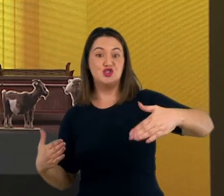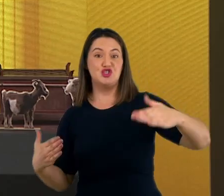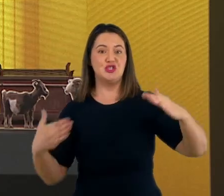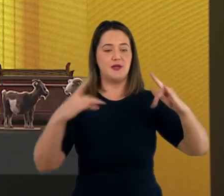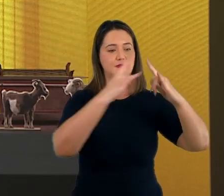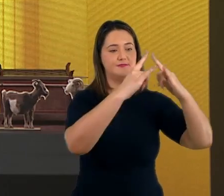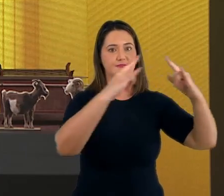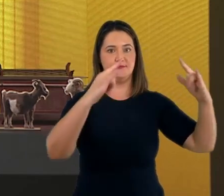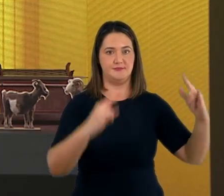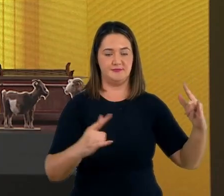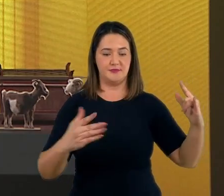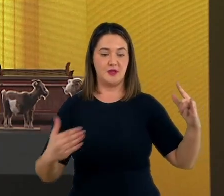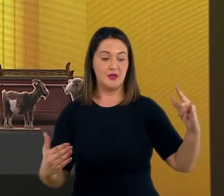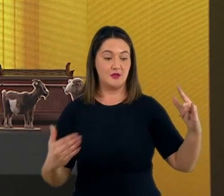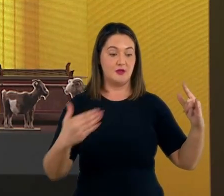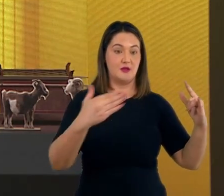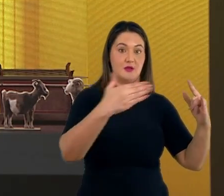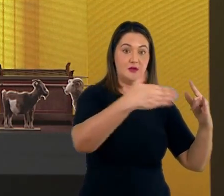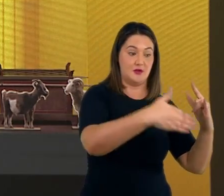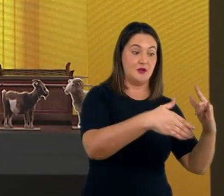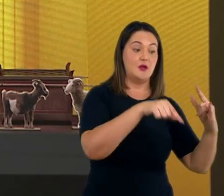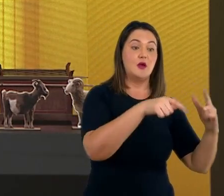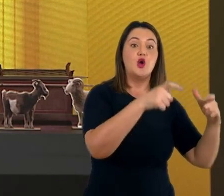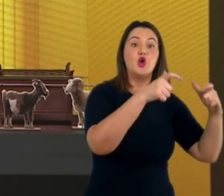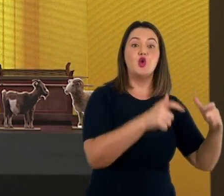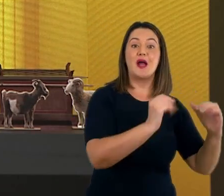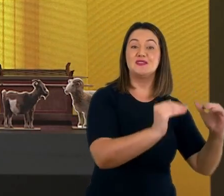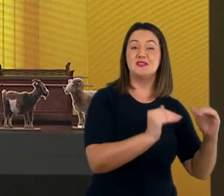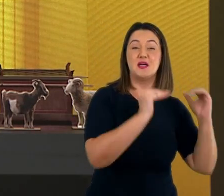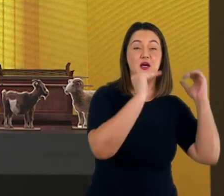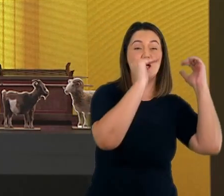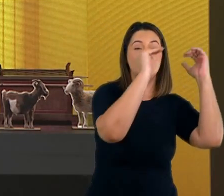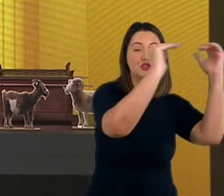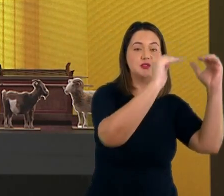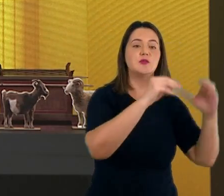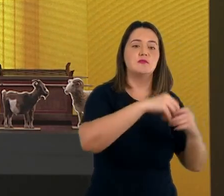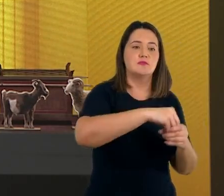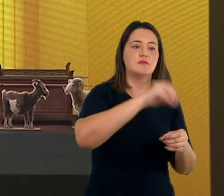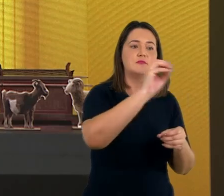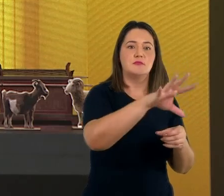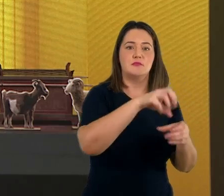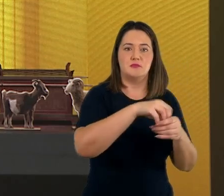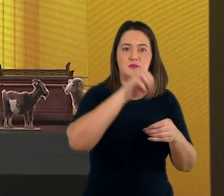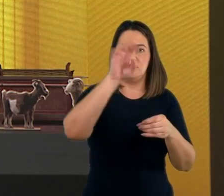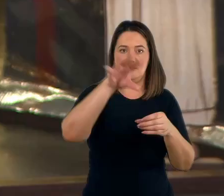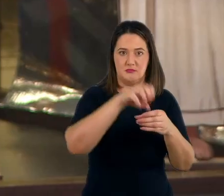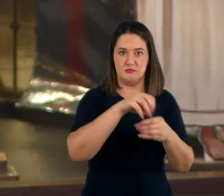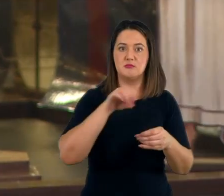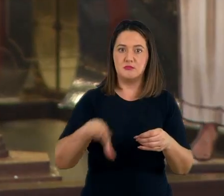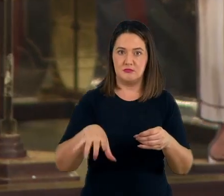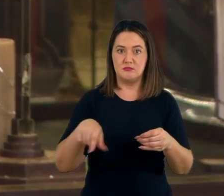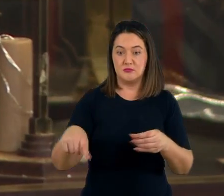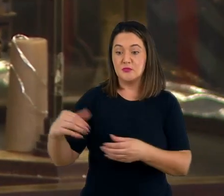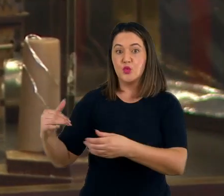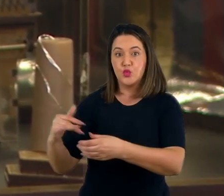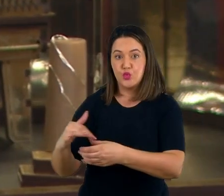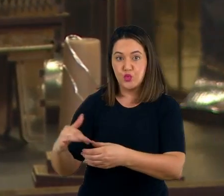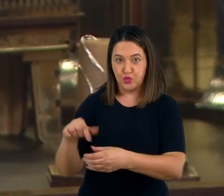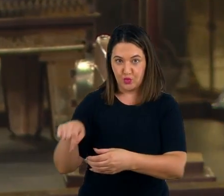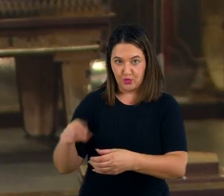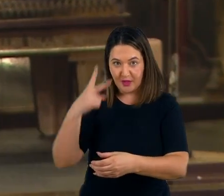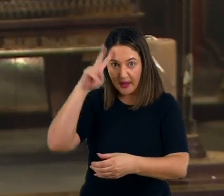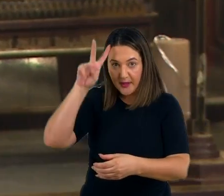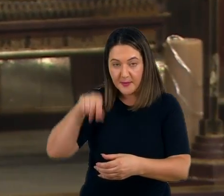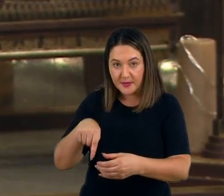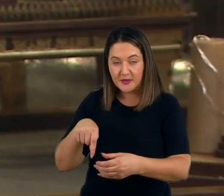diretamente, atravessando o véu, até ao lugar santíssimo de Deus, onde ele aspergia o sangue